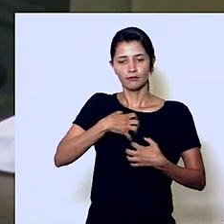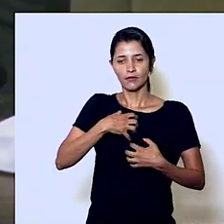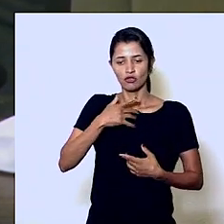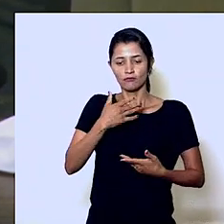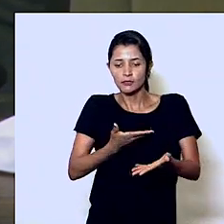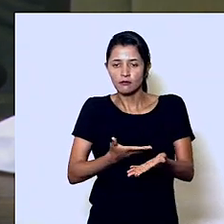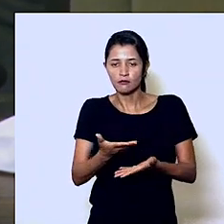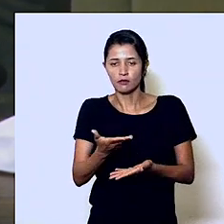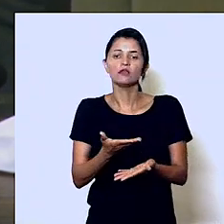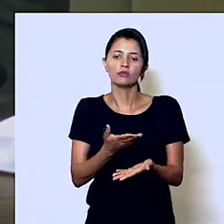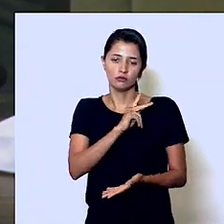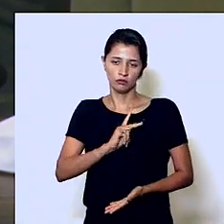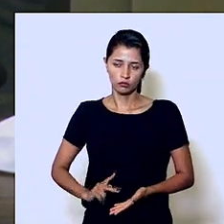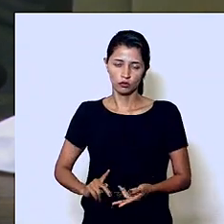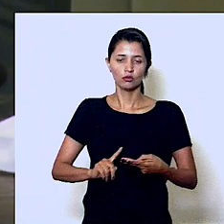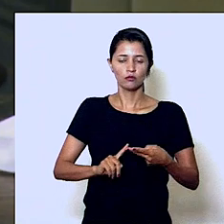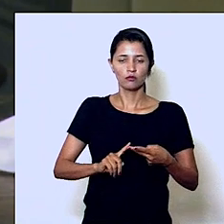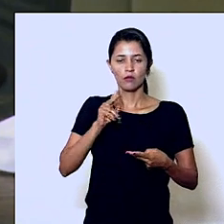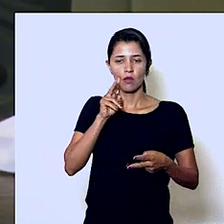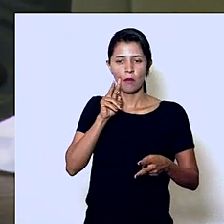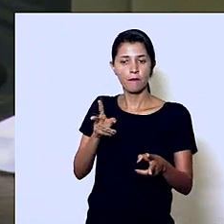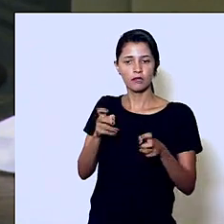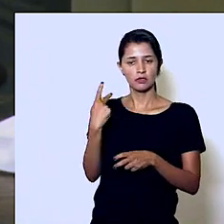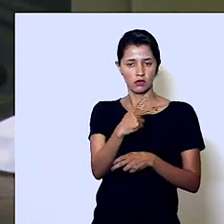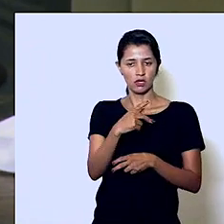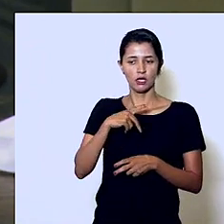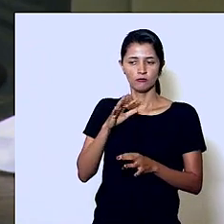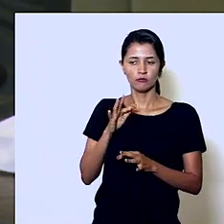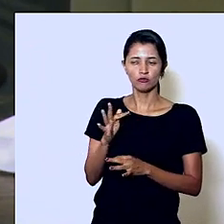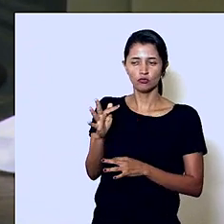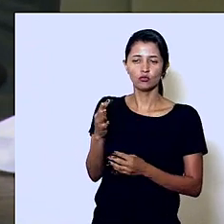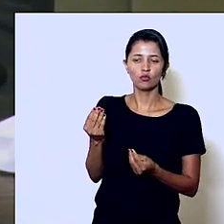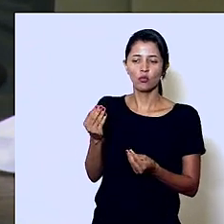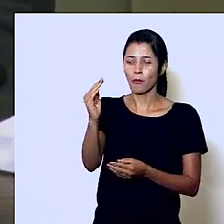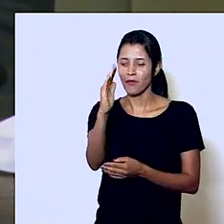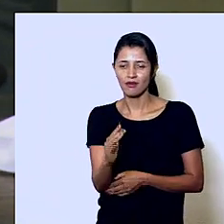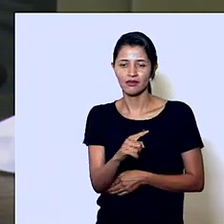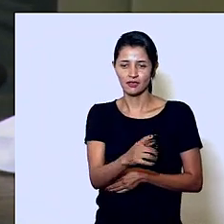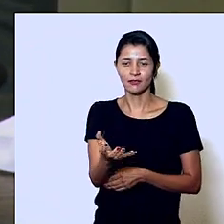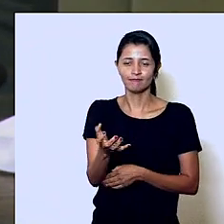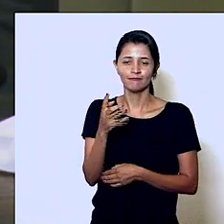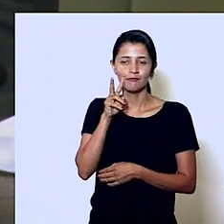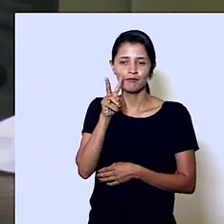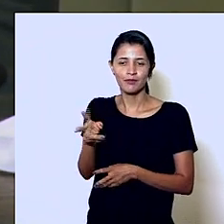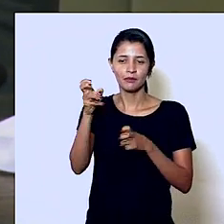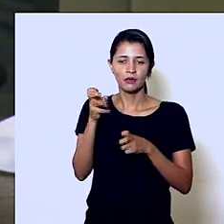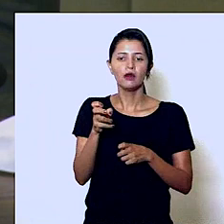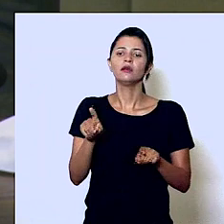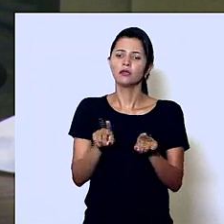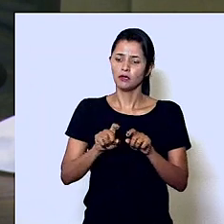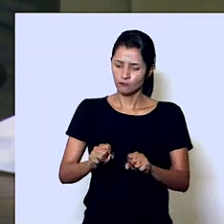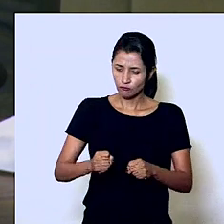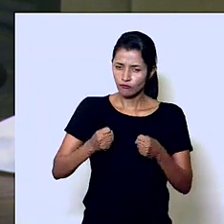a visão que ele tinha para o nosso país e o empenho que ele sempre demonstrou em fortalecer